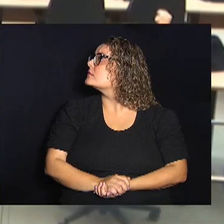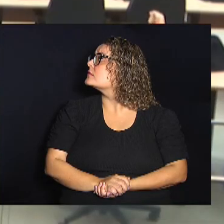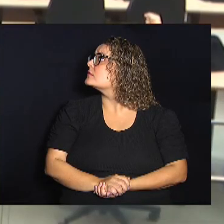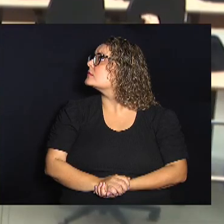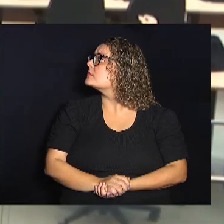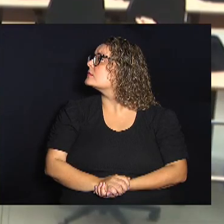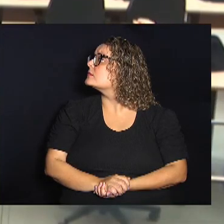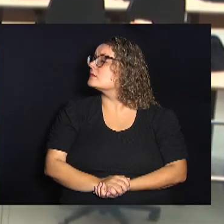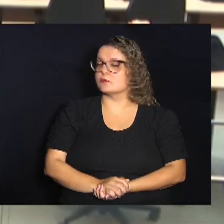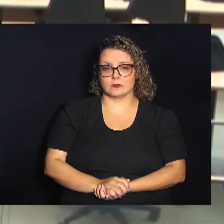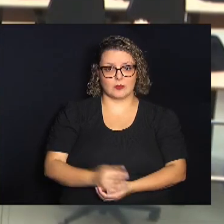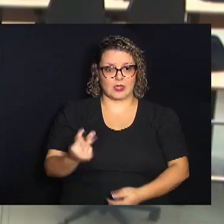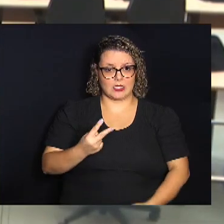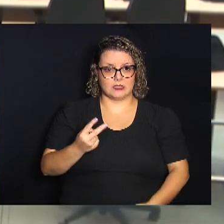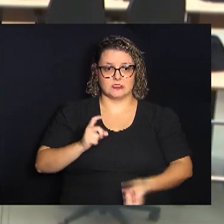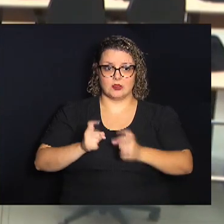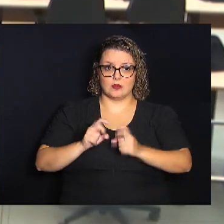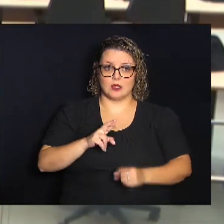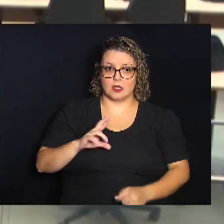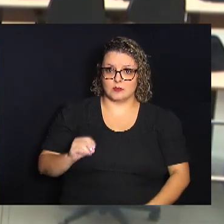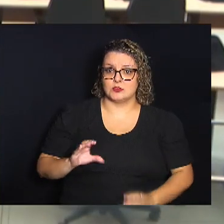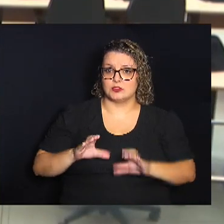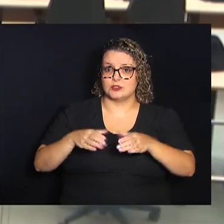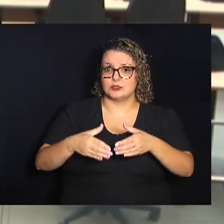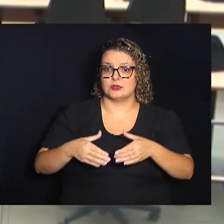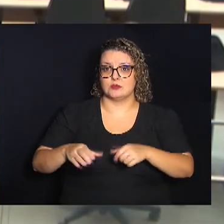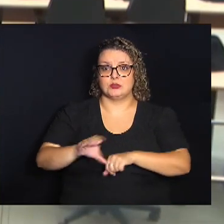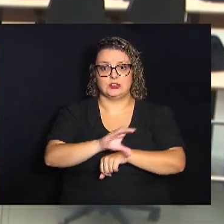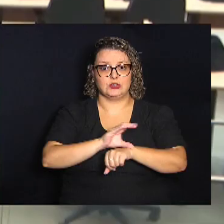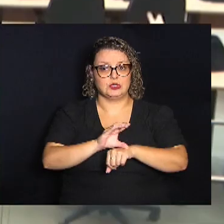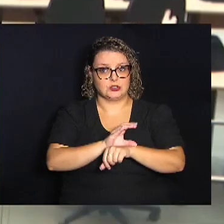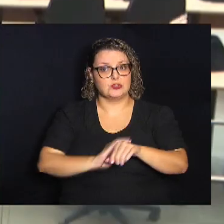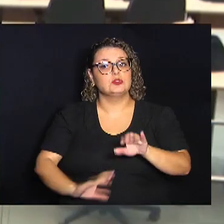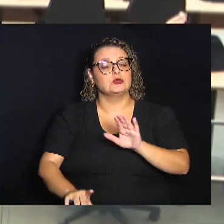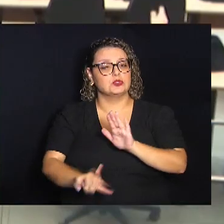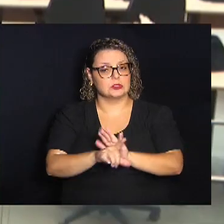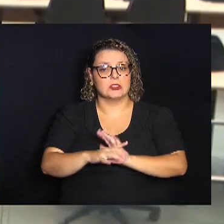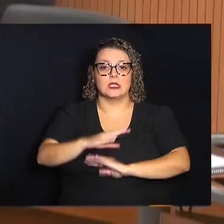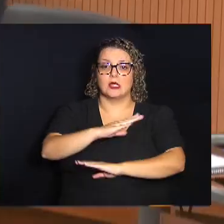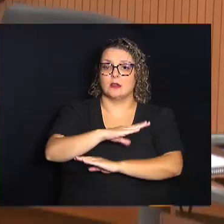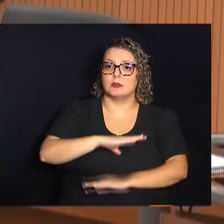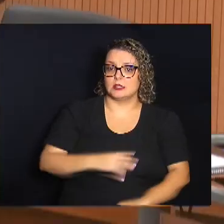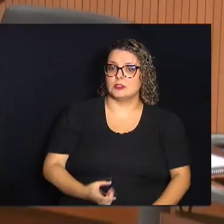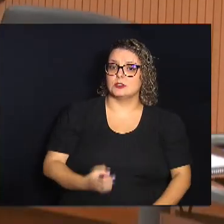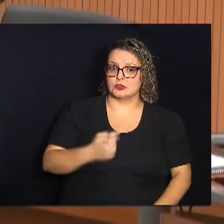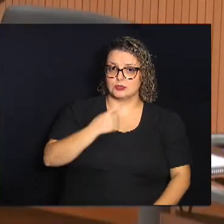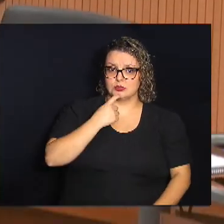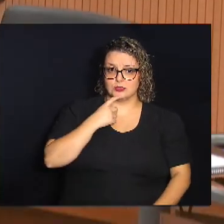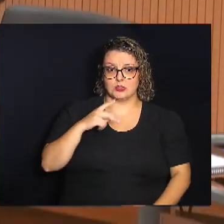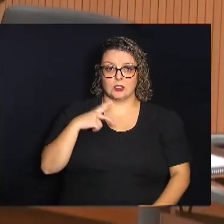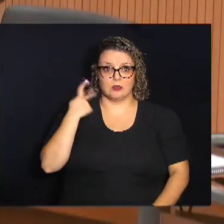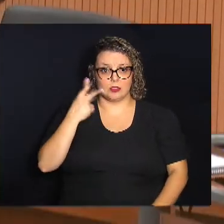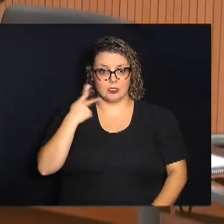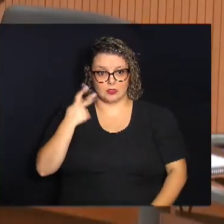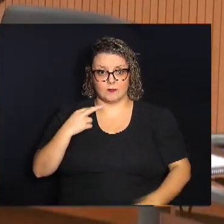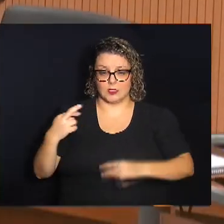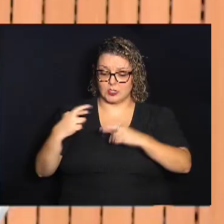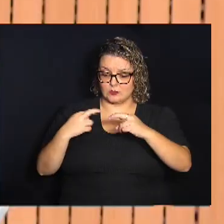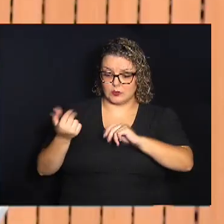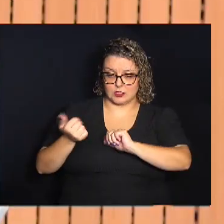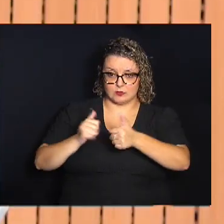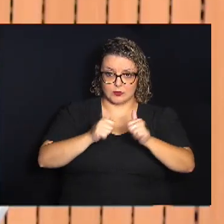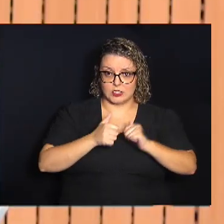Na segunda reunião ordinária da Comissão de Constituição e Legalidade da Câmara de Campinas, os vereadores analisaram